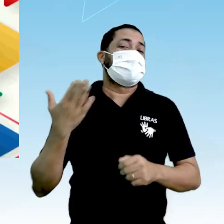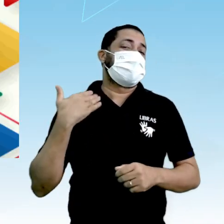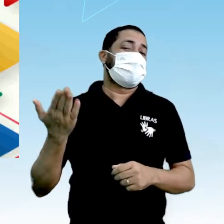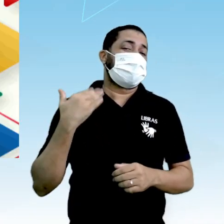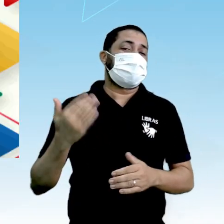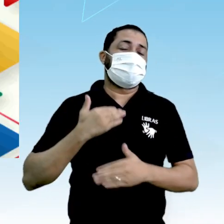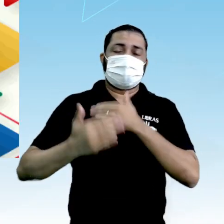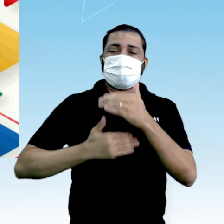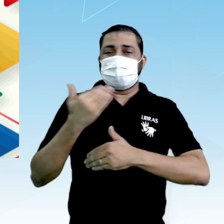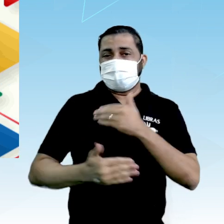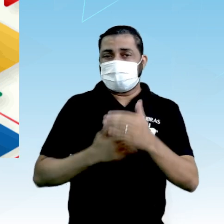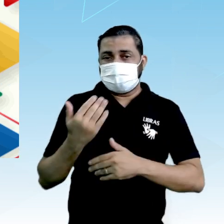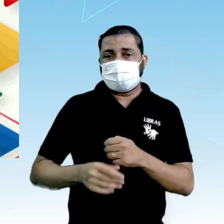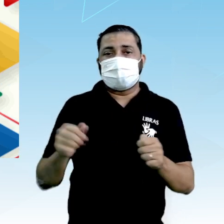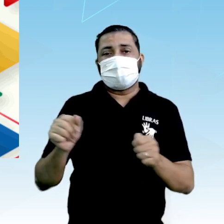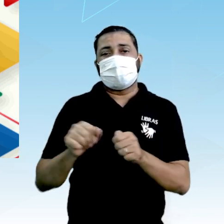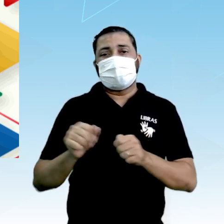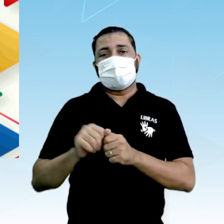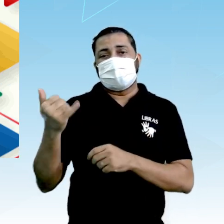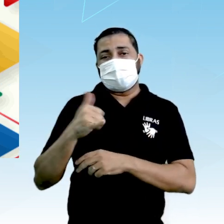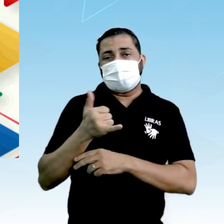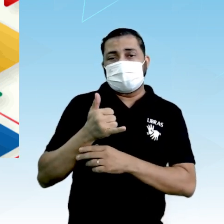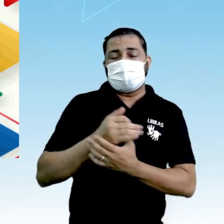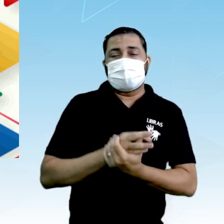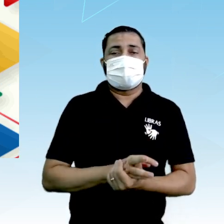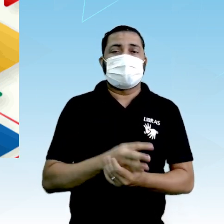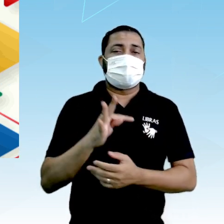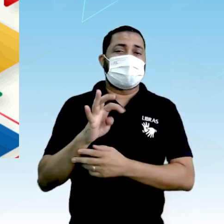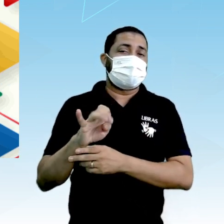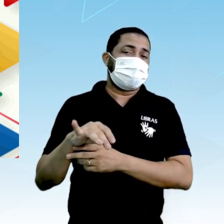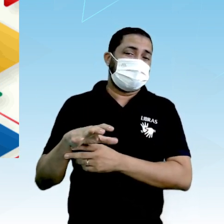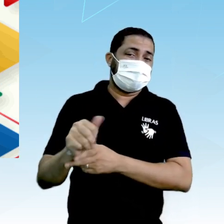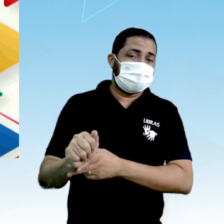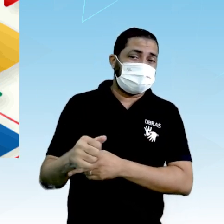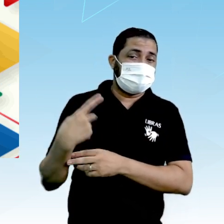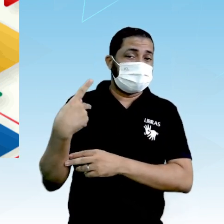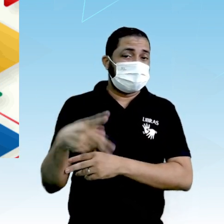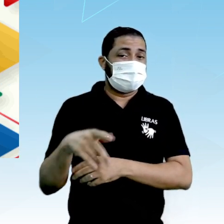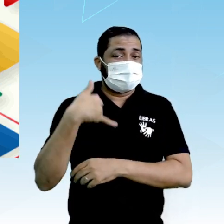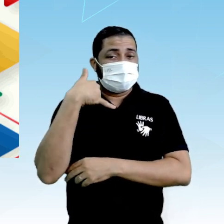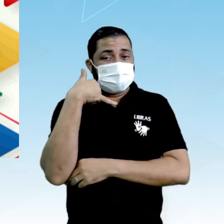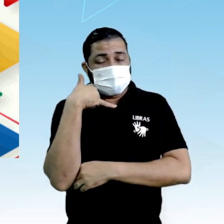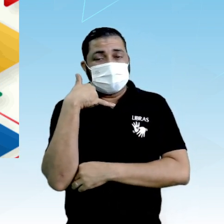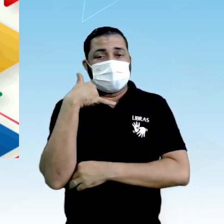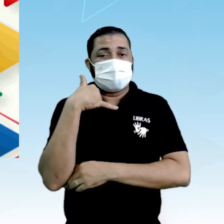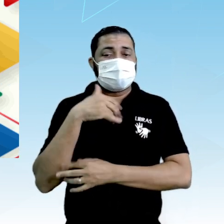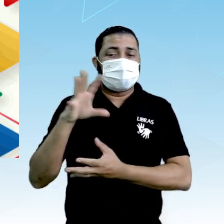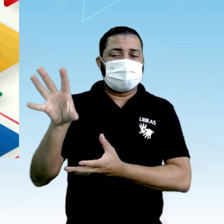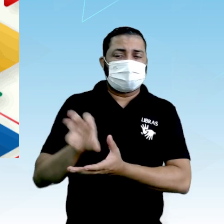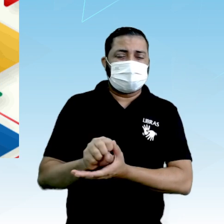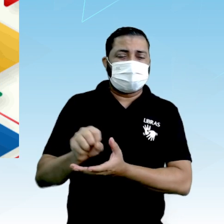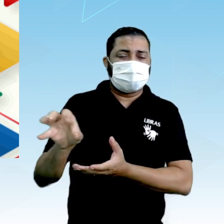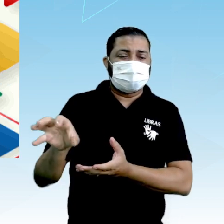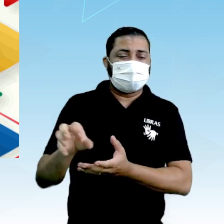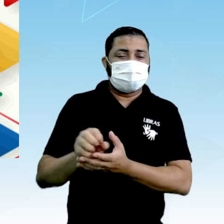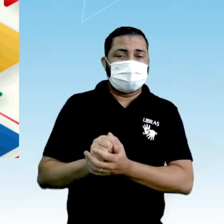um processo que produz energia térmica. O seu celular, sendo carregado,